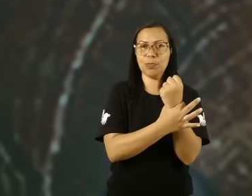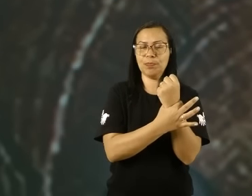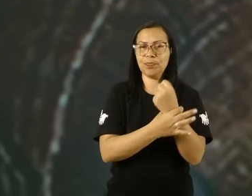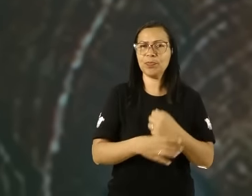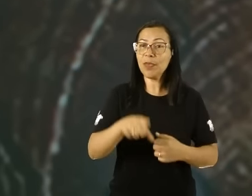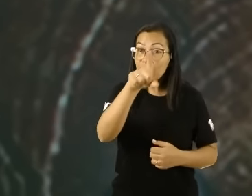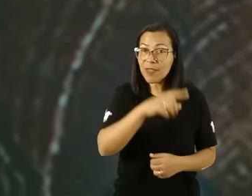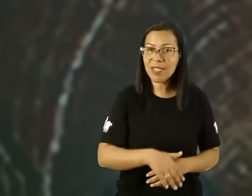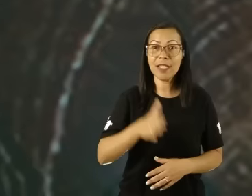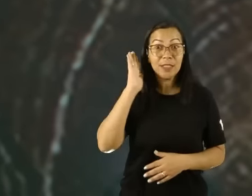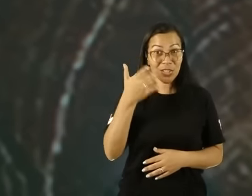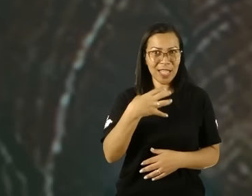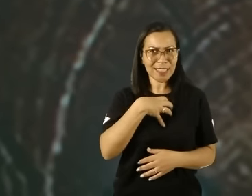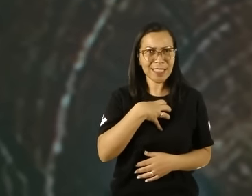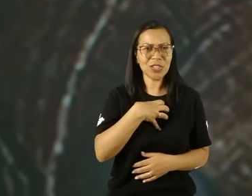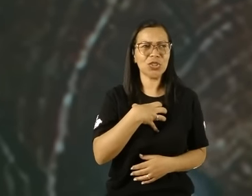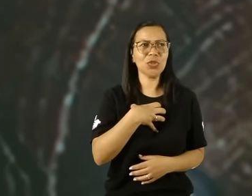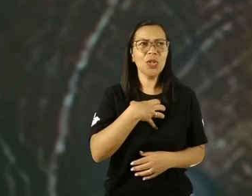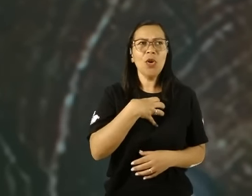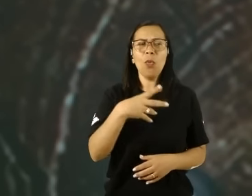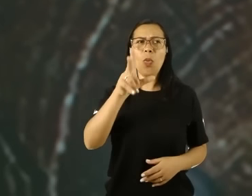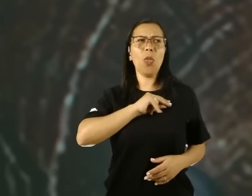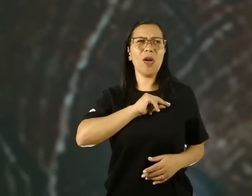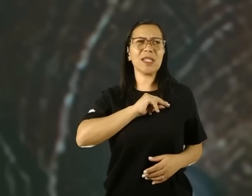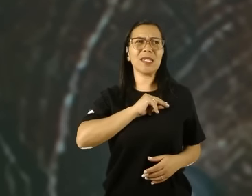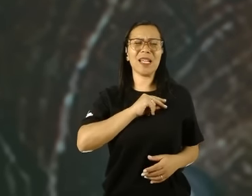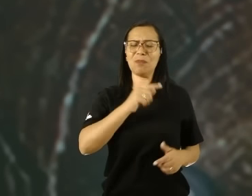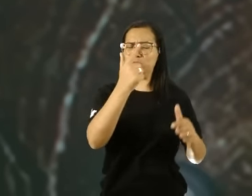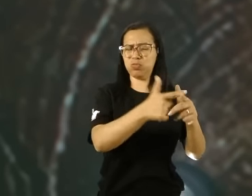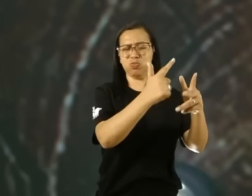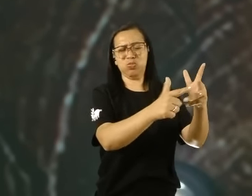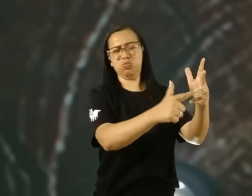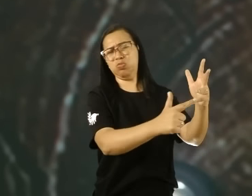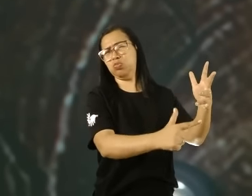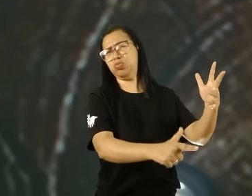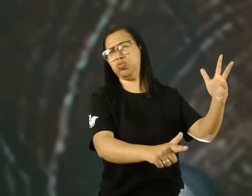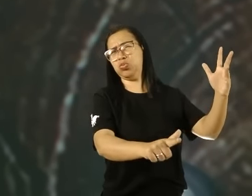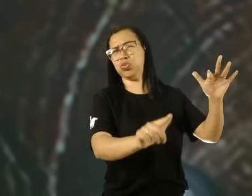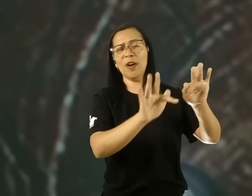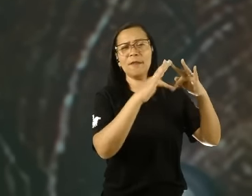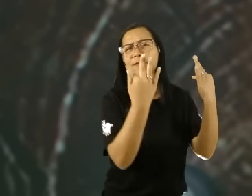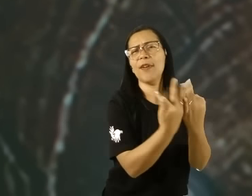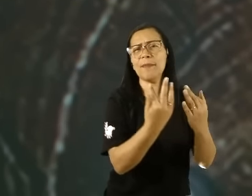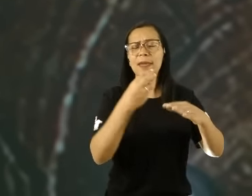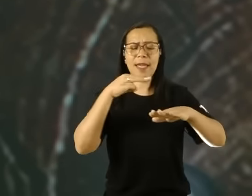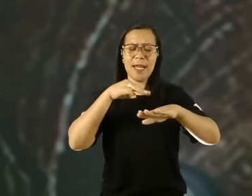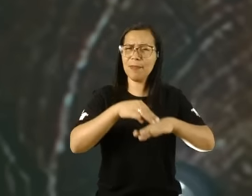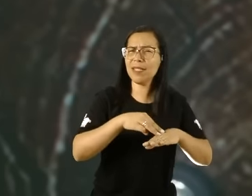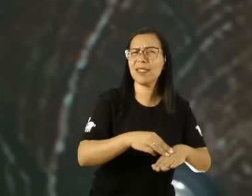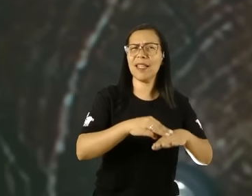é demais para mim? Você já passou por um momento da sua vida, seja no teu ministério, na tua família, no teu casamento,